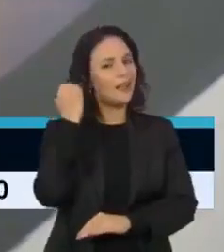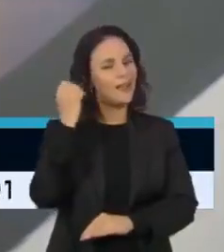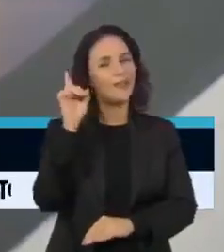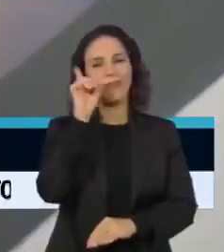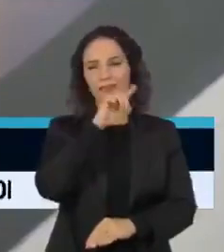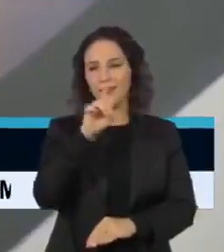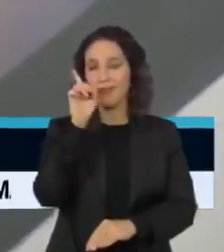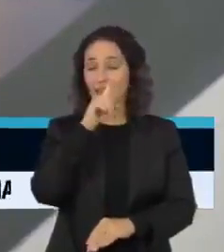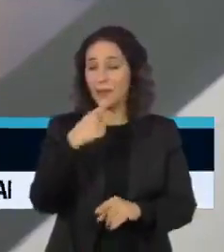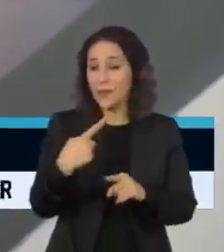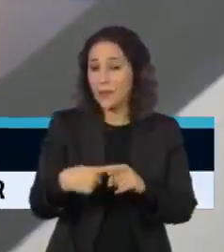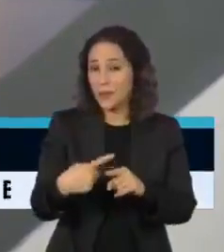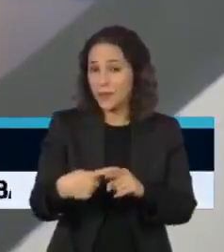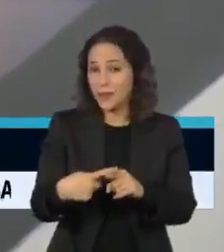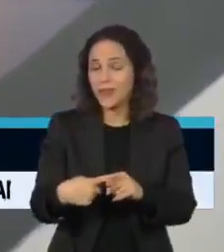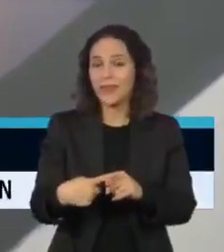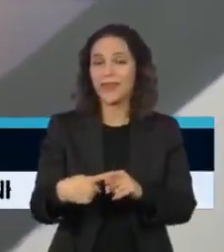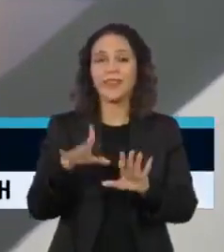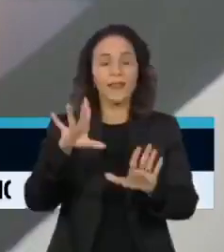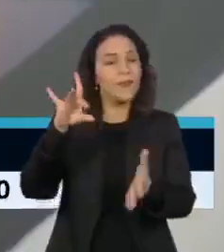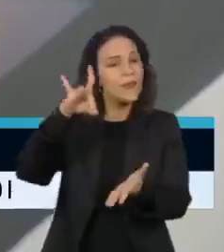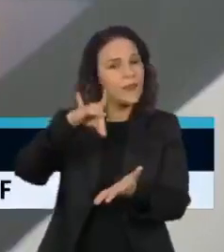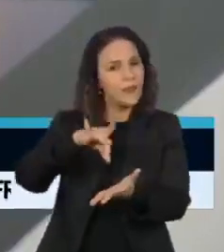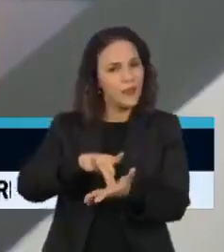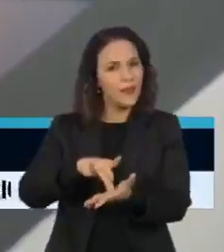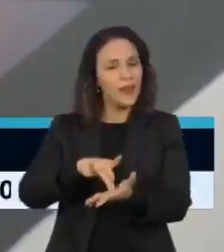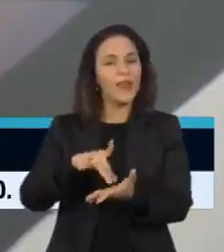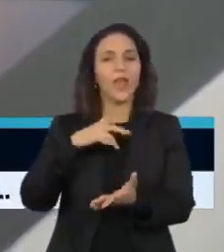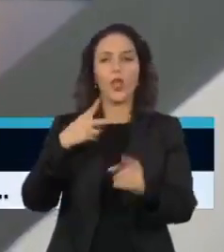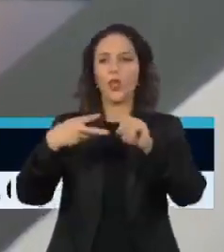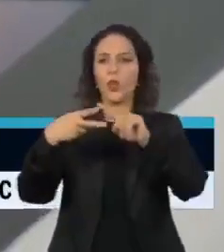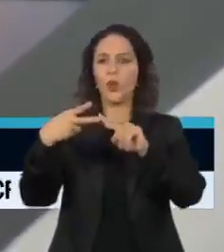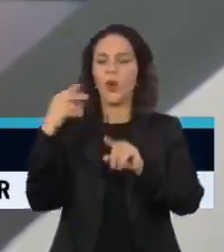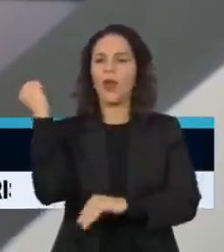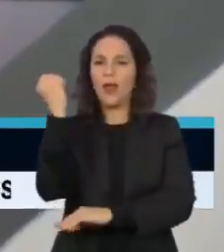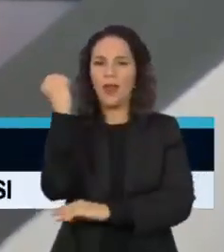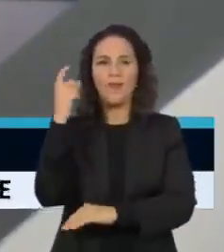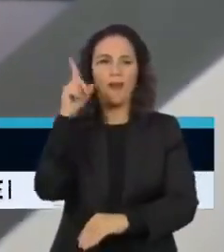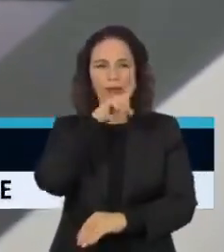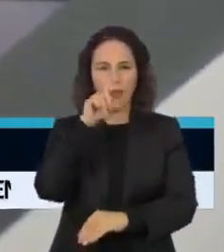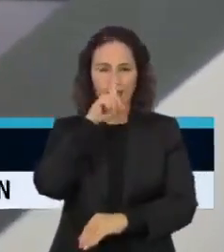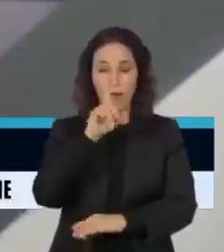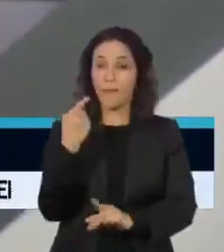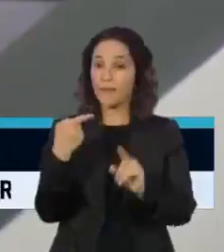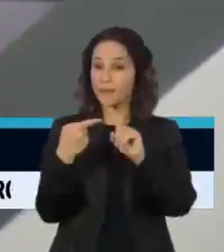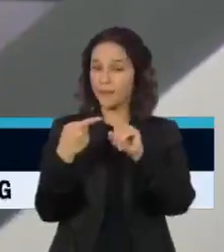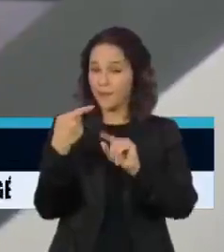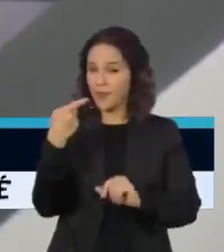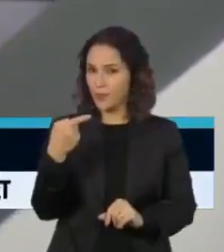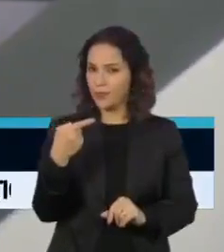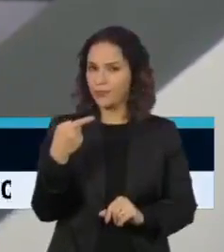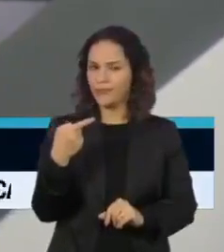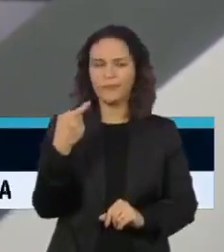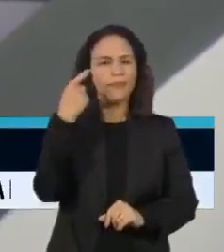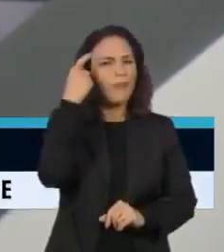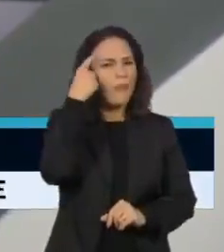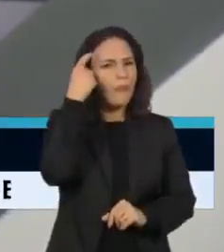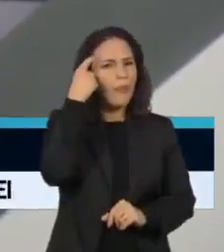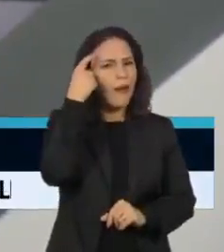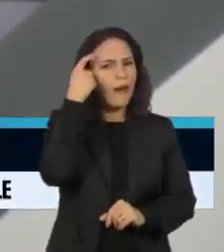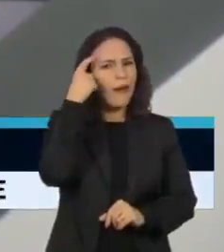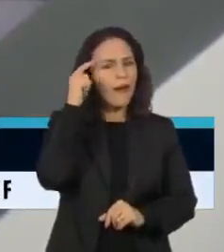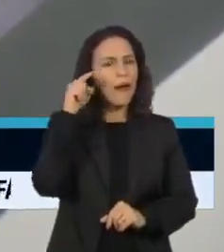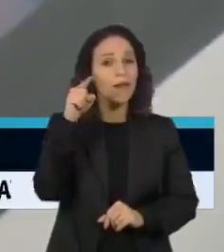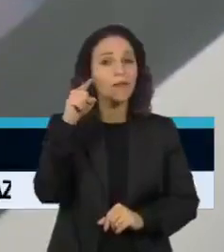fazer isso porque na verdade 900 dois erros graves aqui tem um erro que a pensar